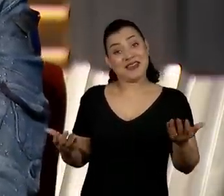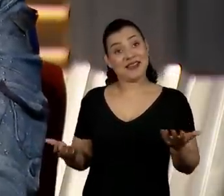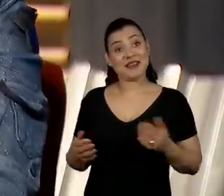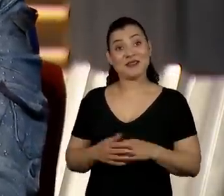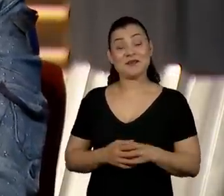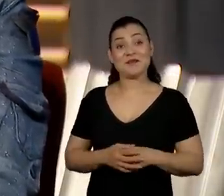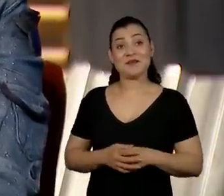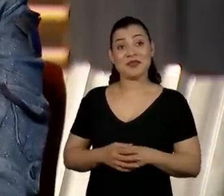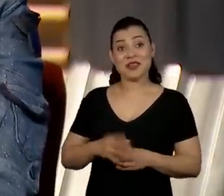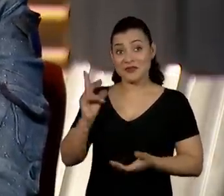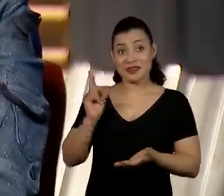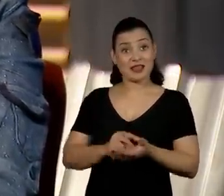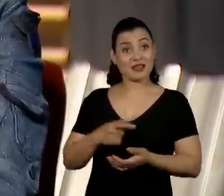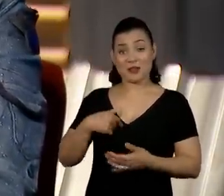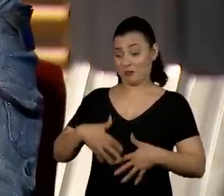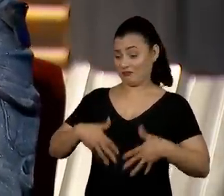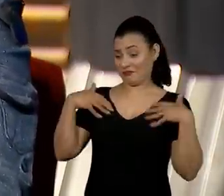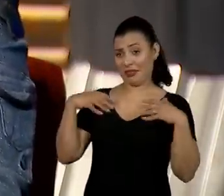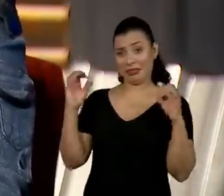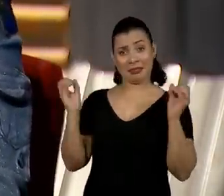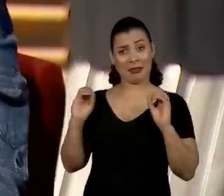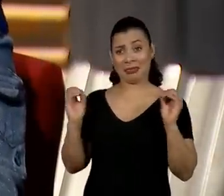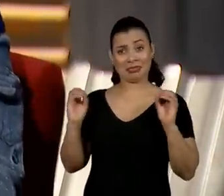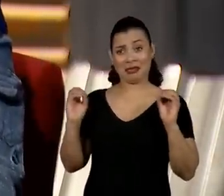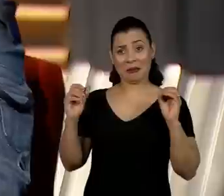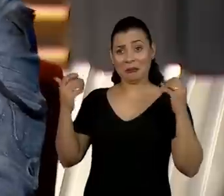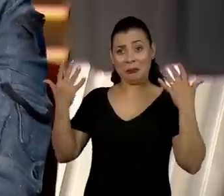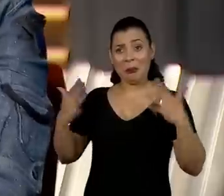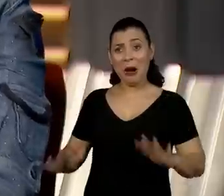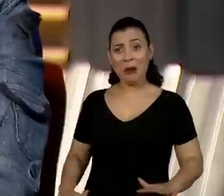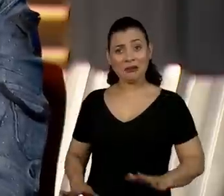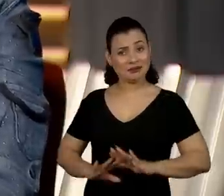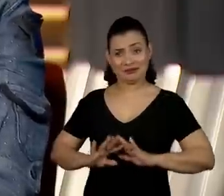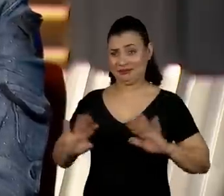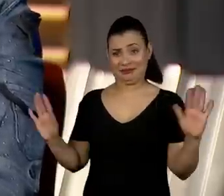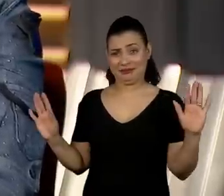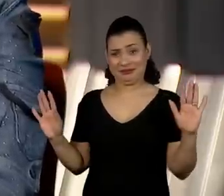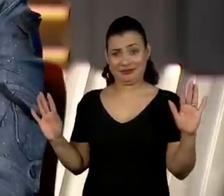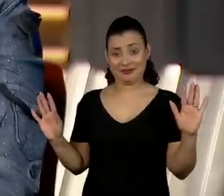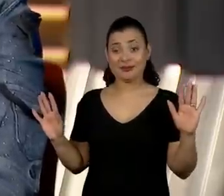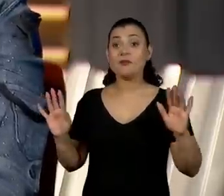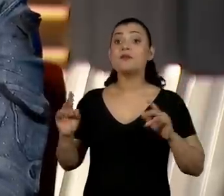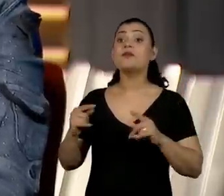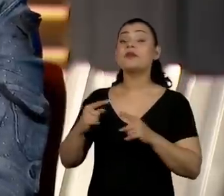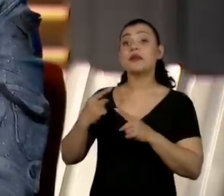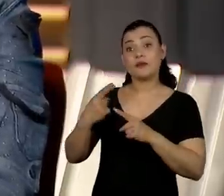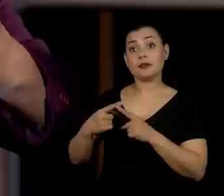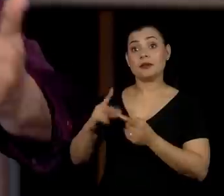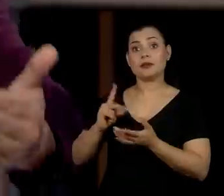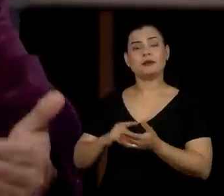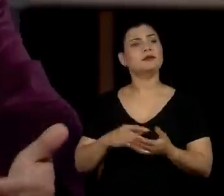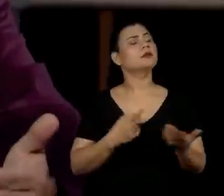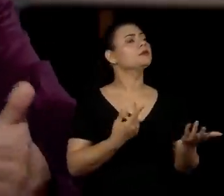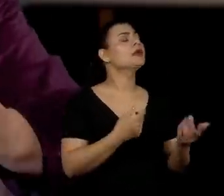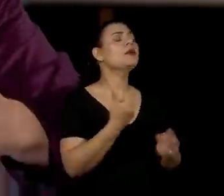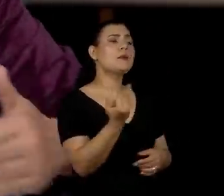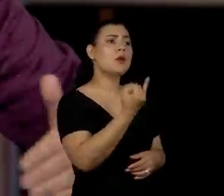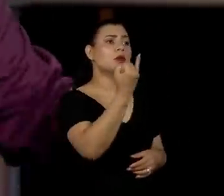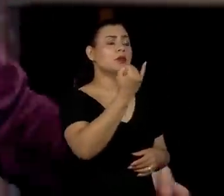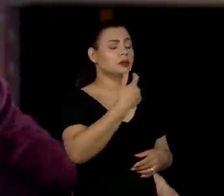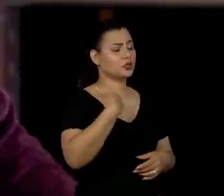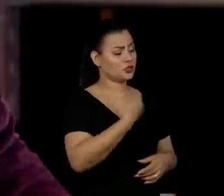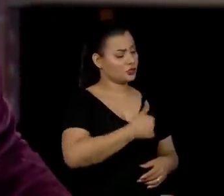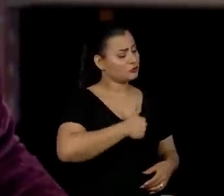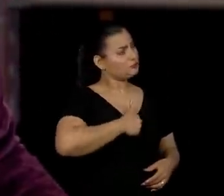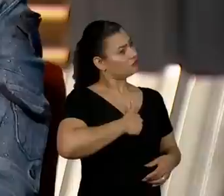eu me acho nada não eu acho Quanto que é importante a